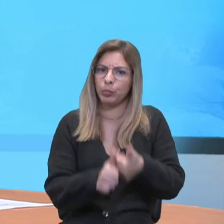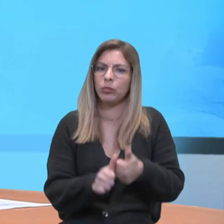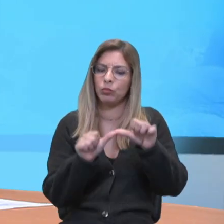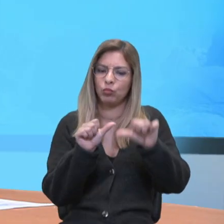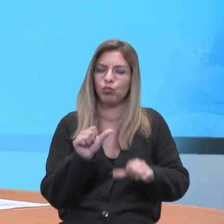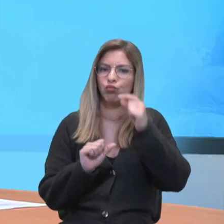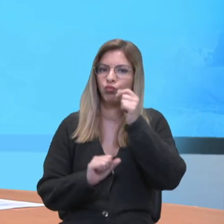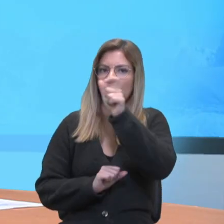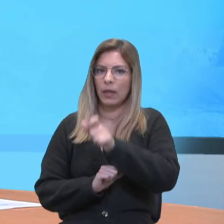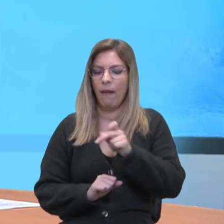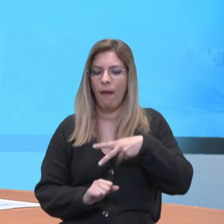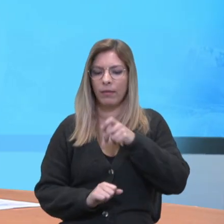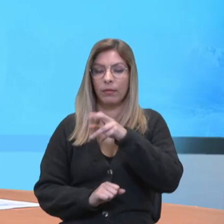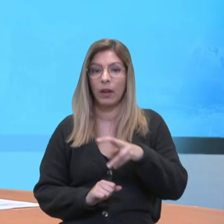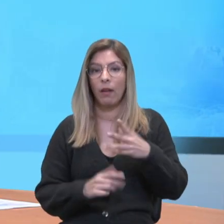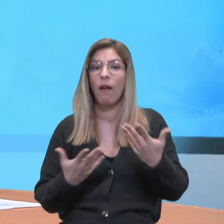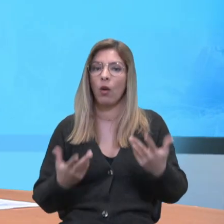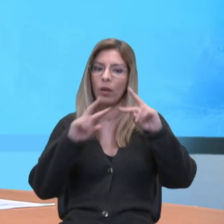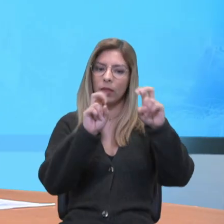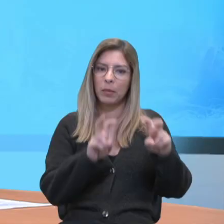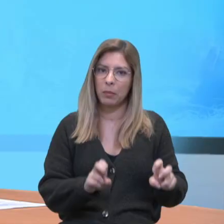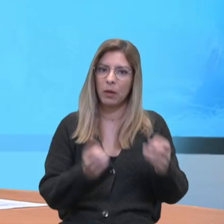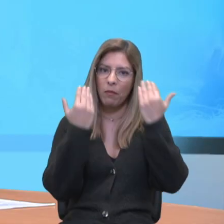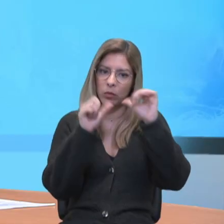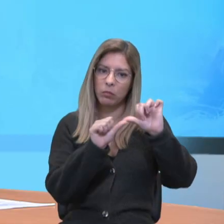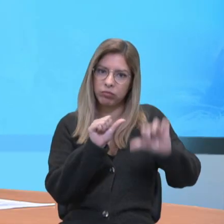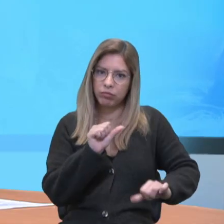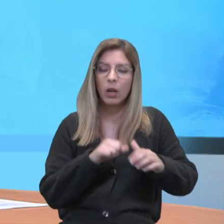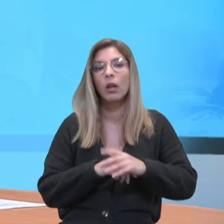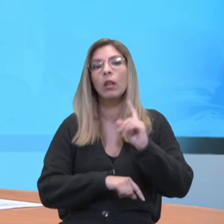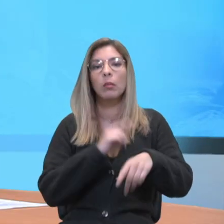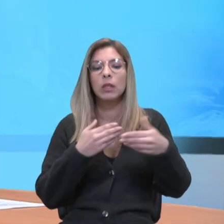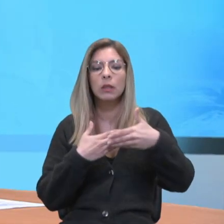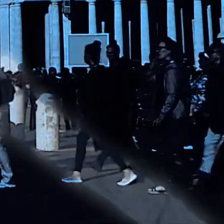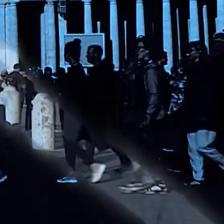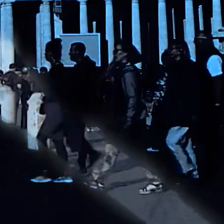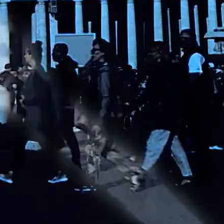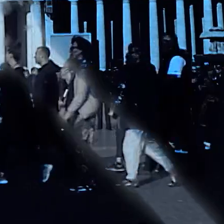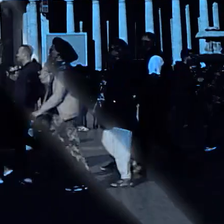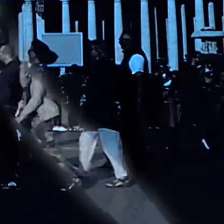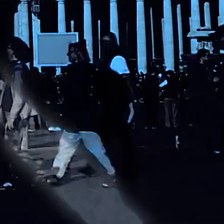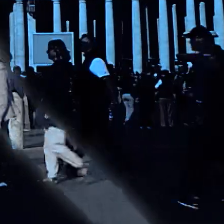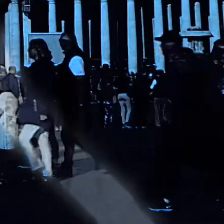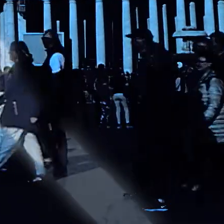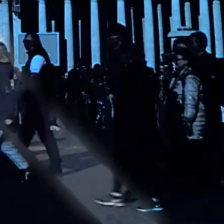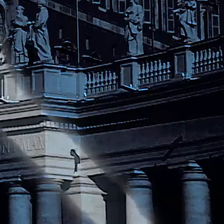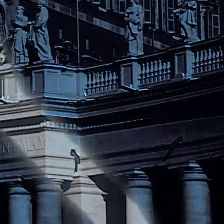Pereira logo após os temas da atualidade. Hoje, com destaque para a Semana do Papa.